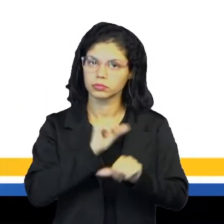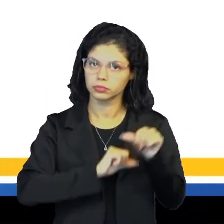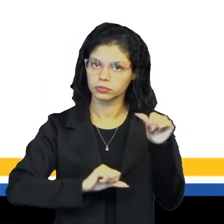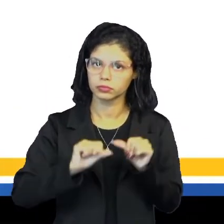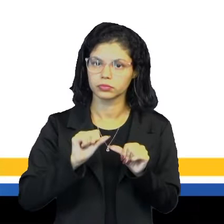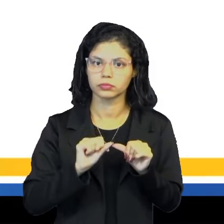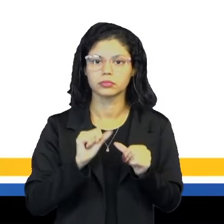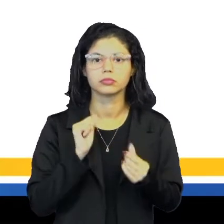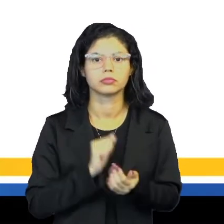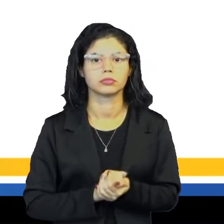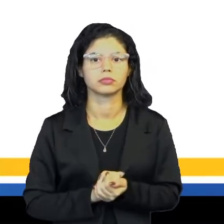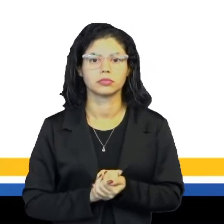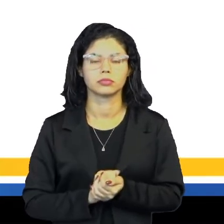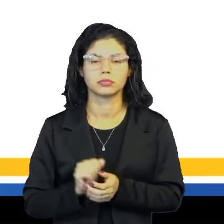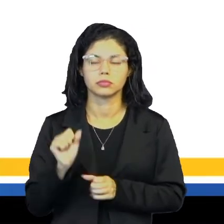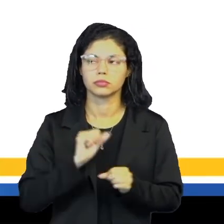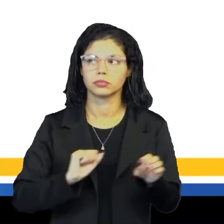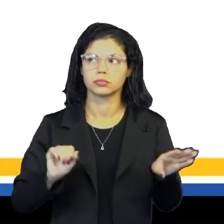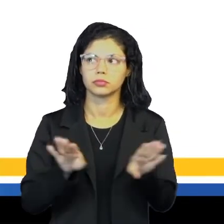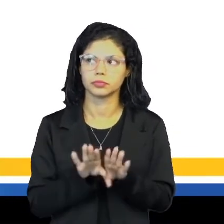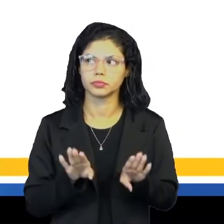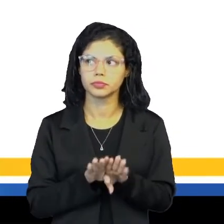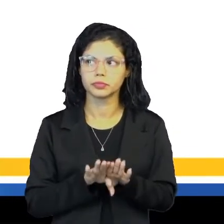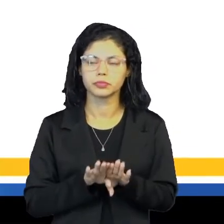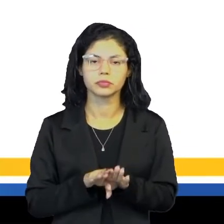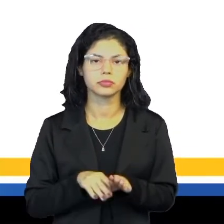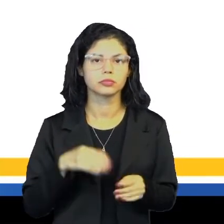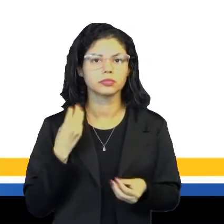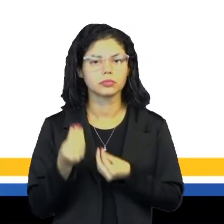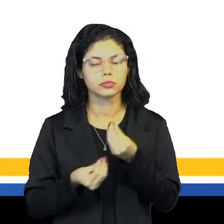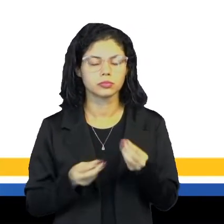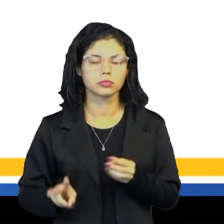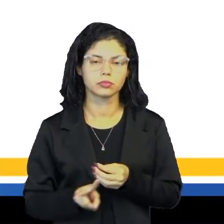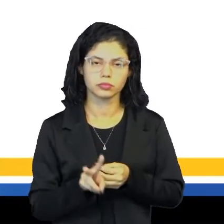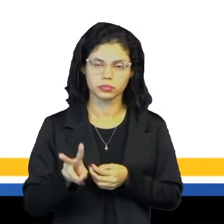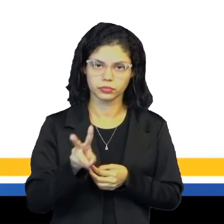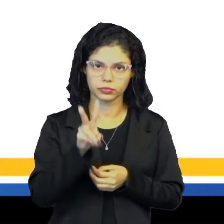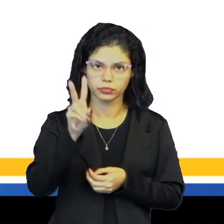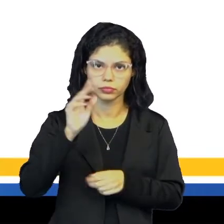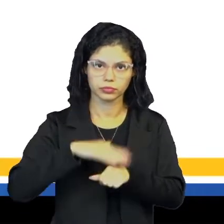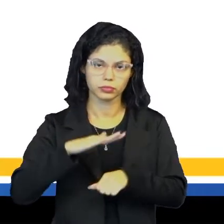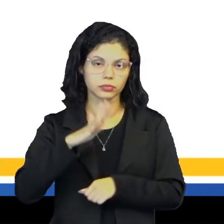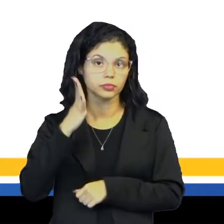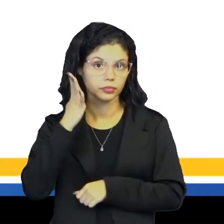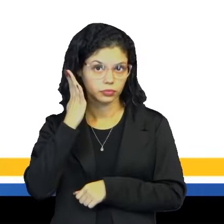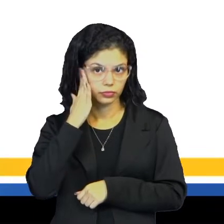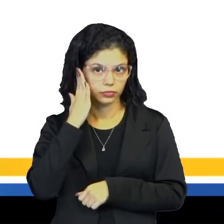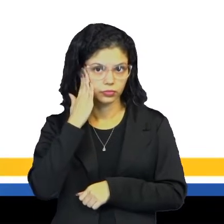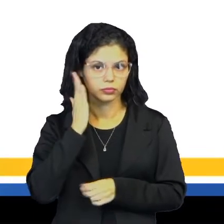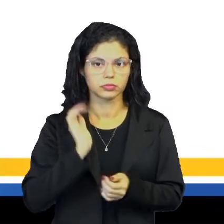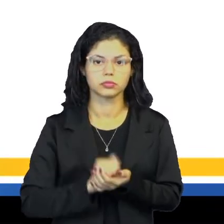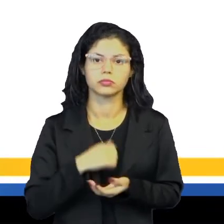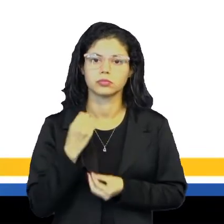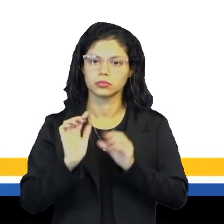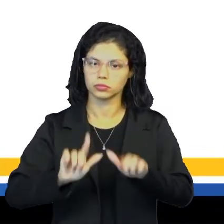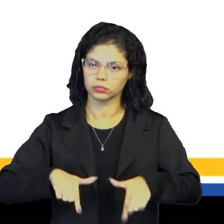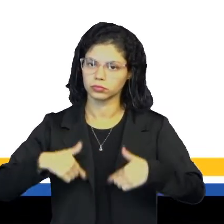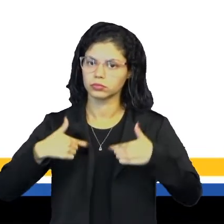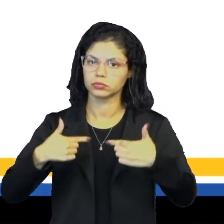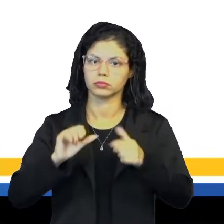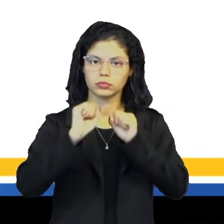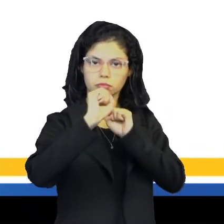Do teatro romano também se modificaram, com a valorização de mais entretenimento, né? Como lutas